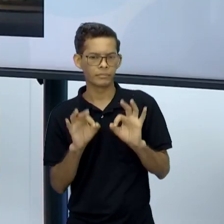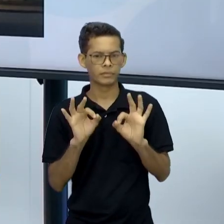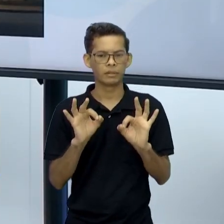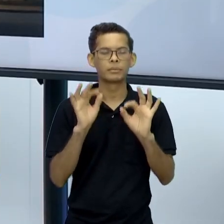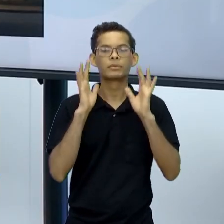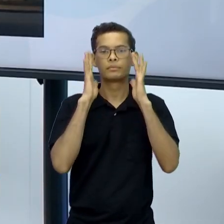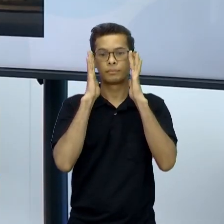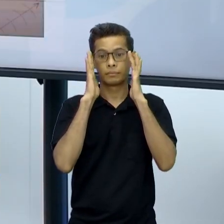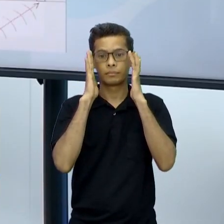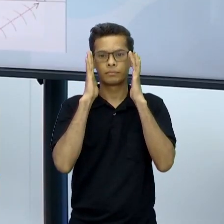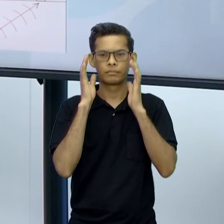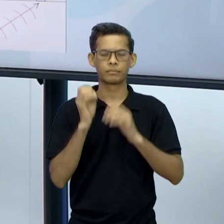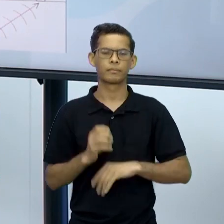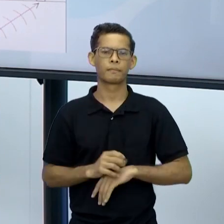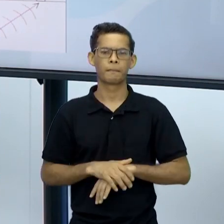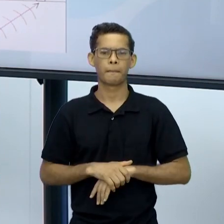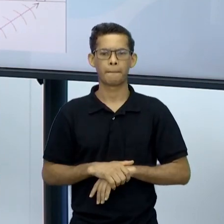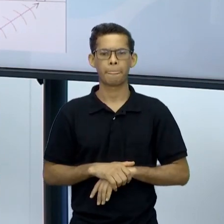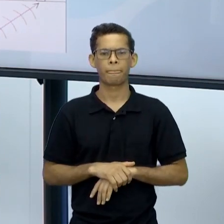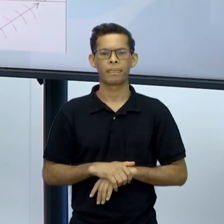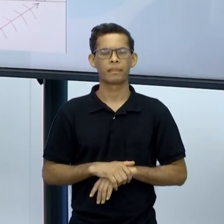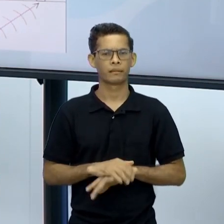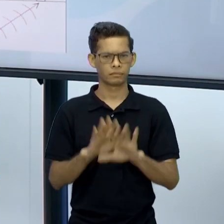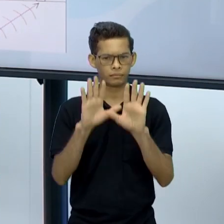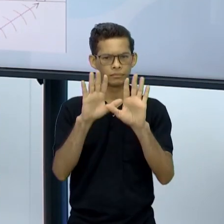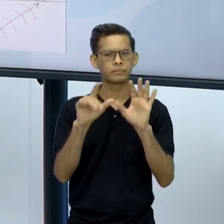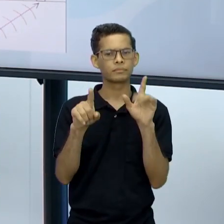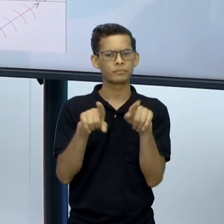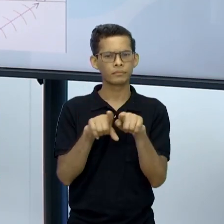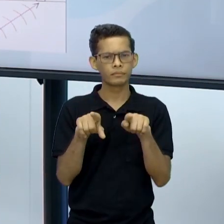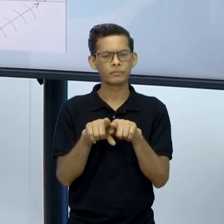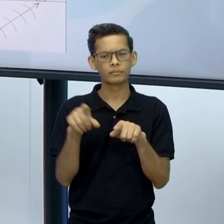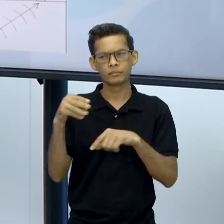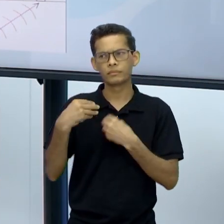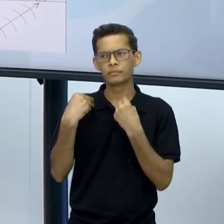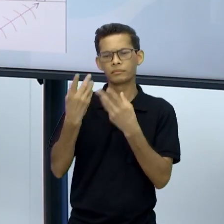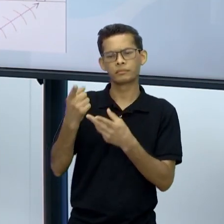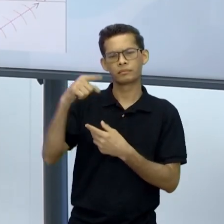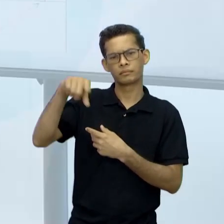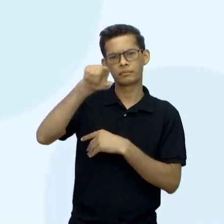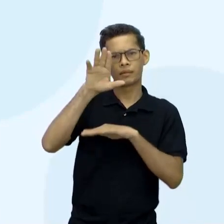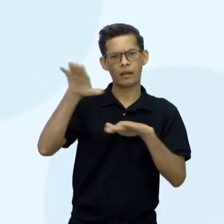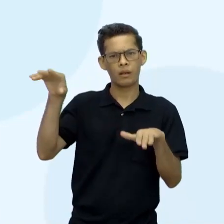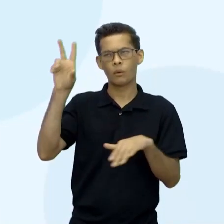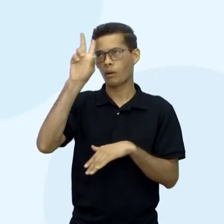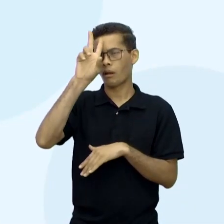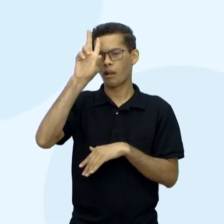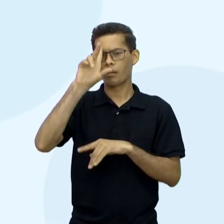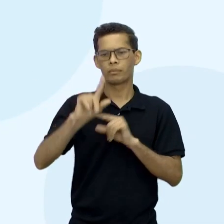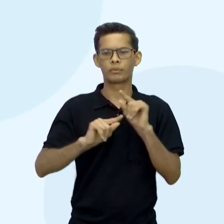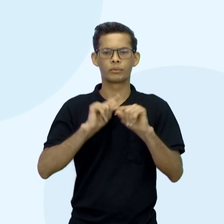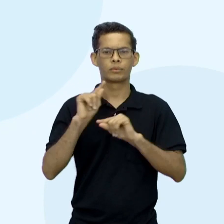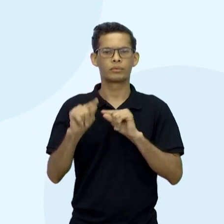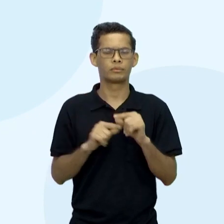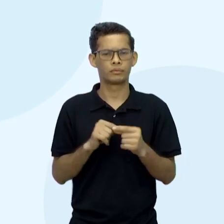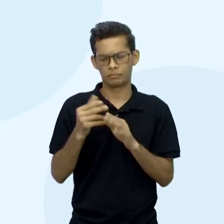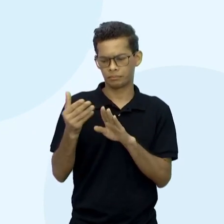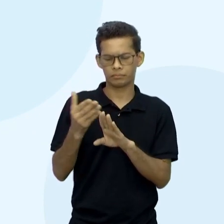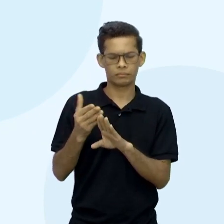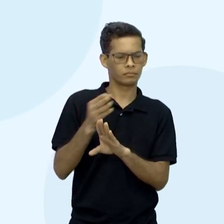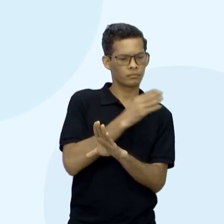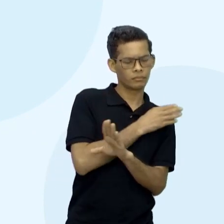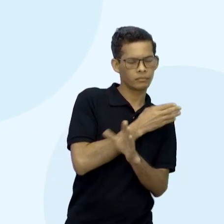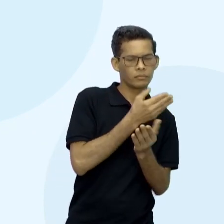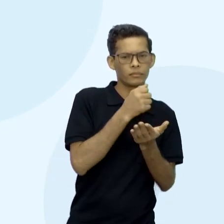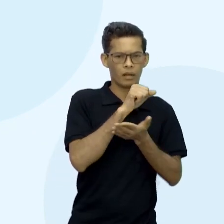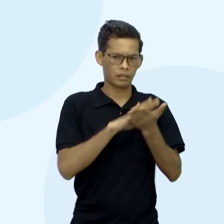certo? Mas antes, vamos lembrar para mim, com o estudante, né? Giba, já esqueci, você falou isso lá no comecinho da atividade